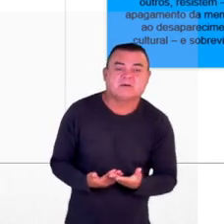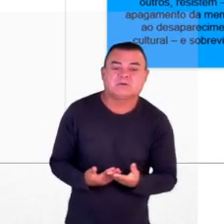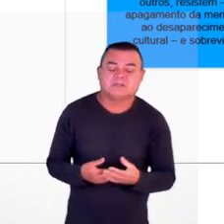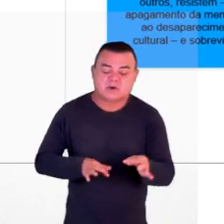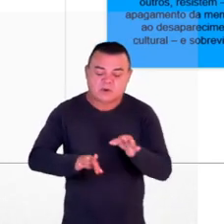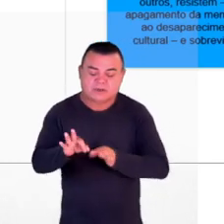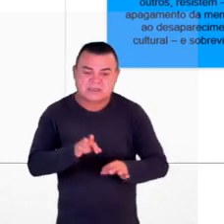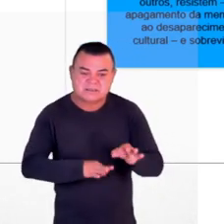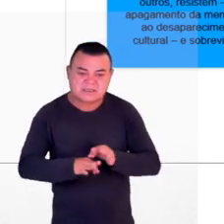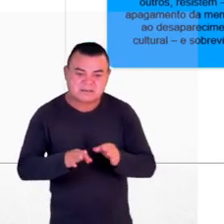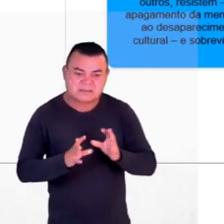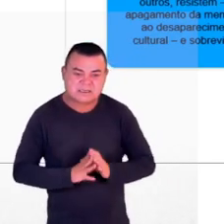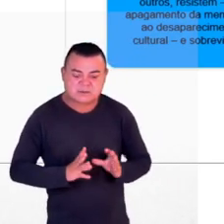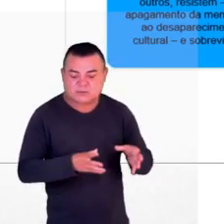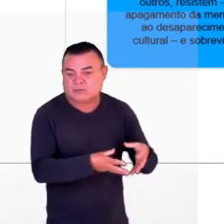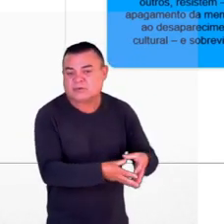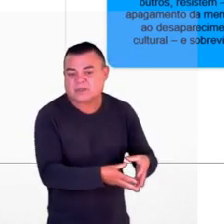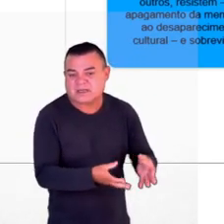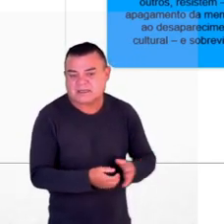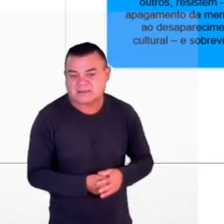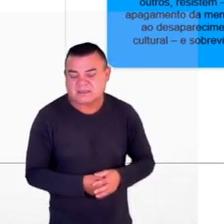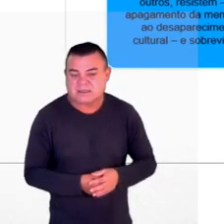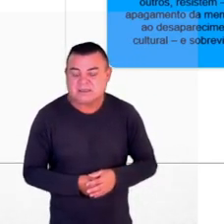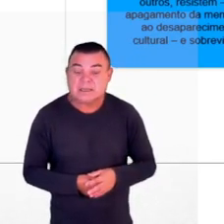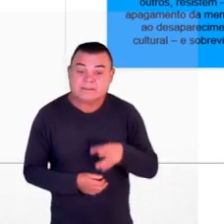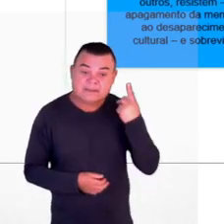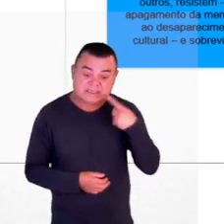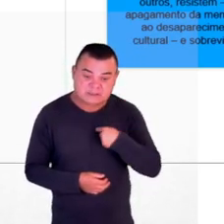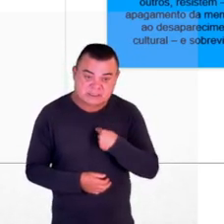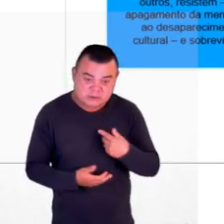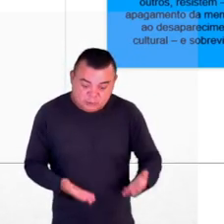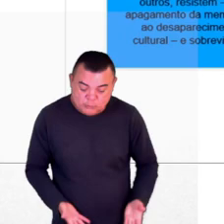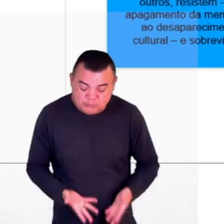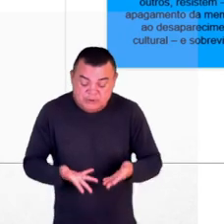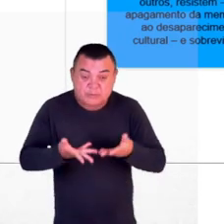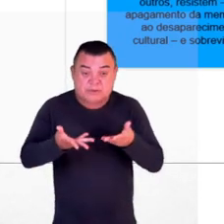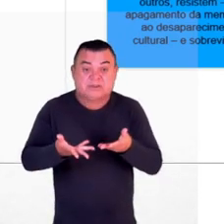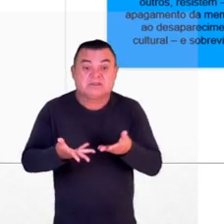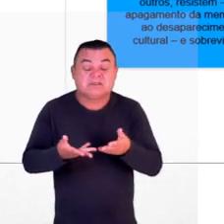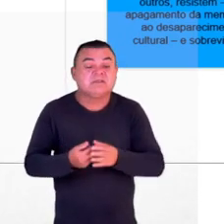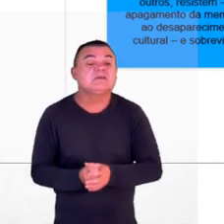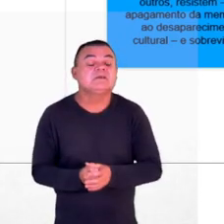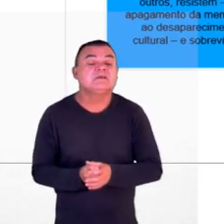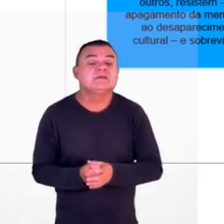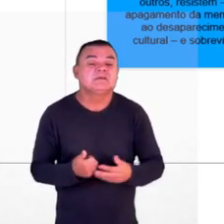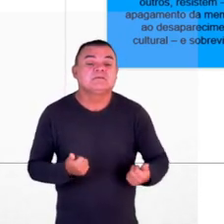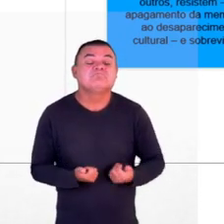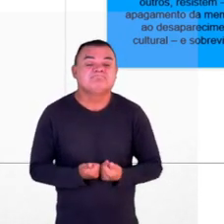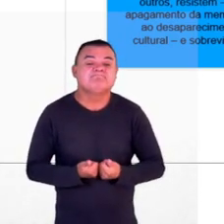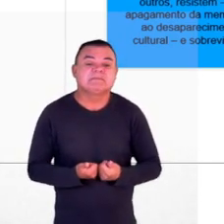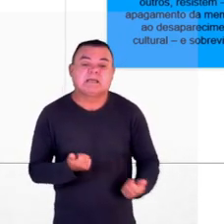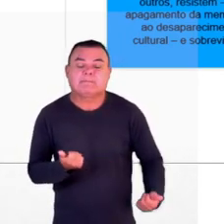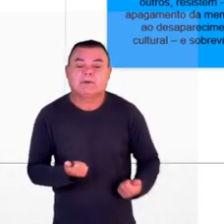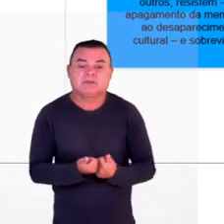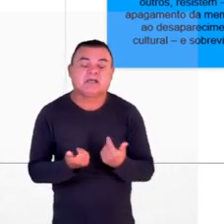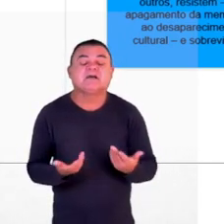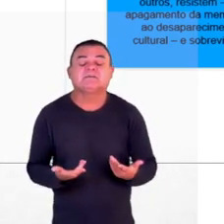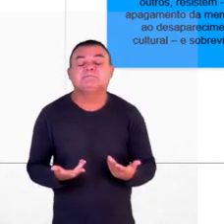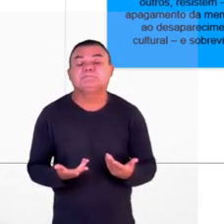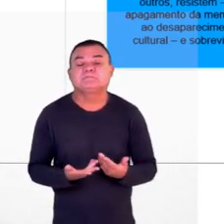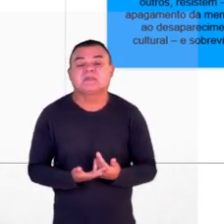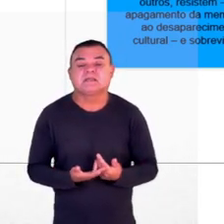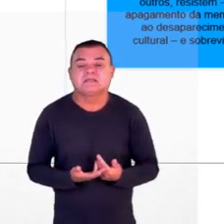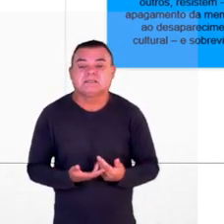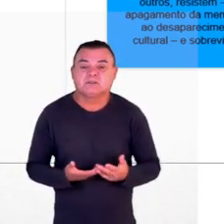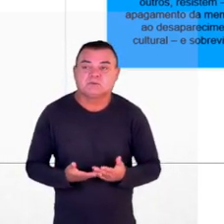coletiva em conseguir contribuir para que essa para que essa eh